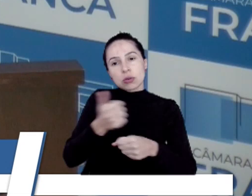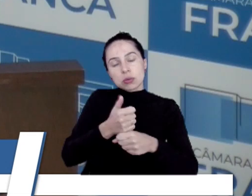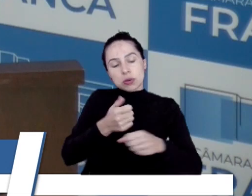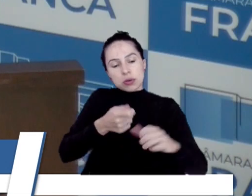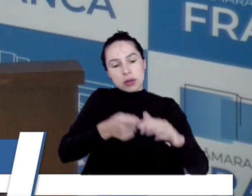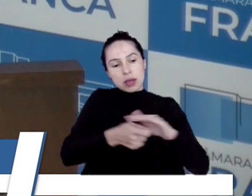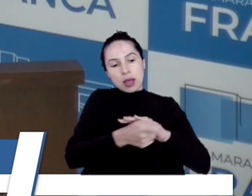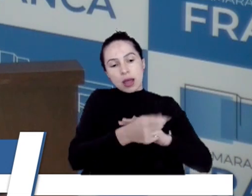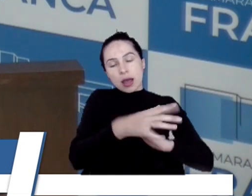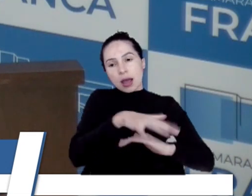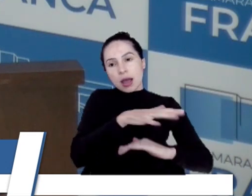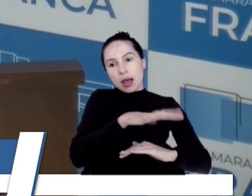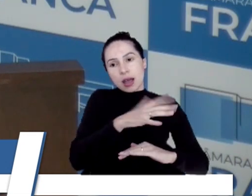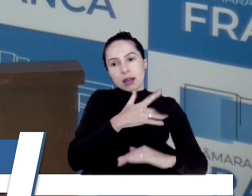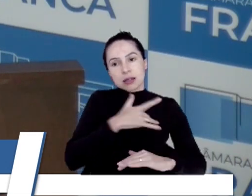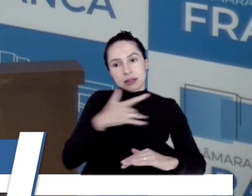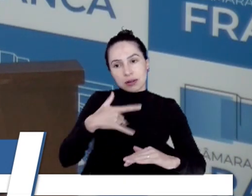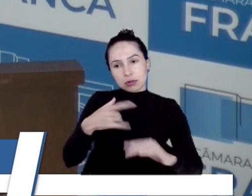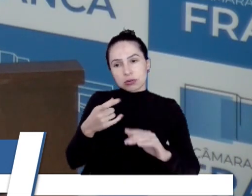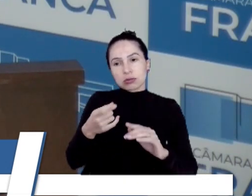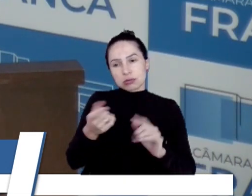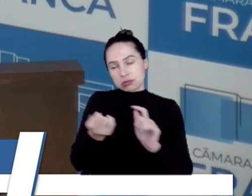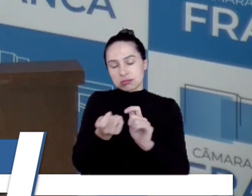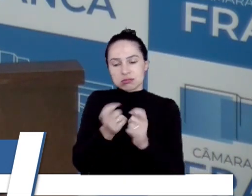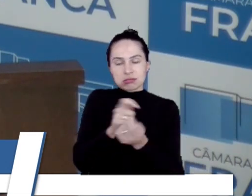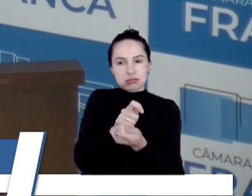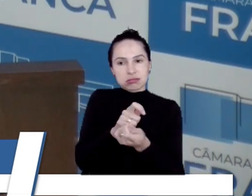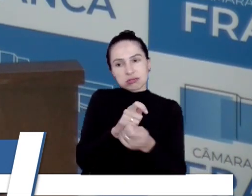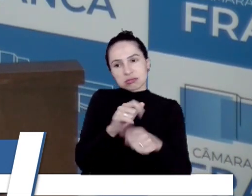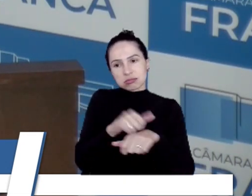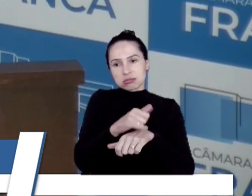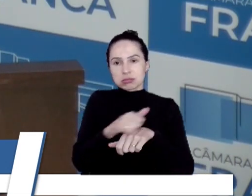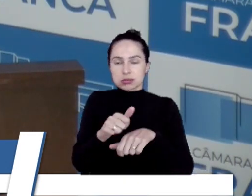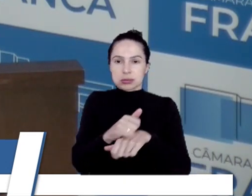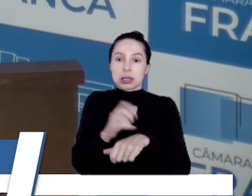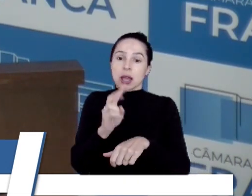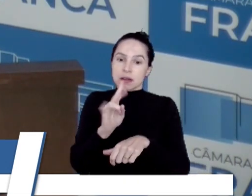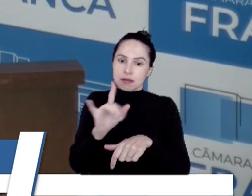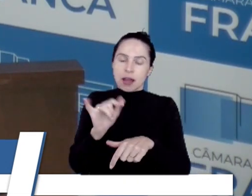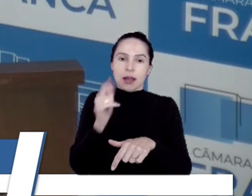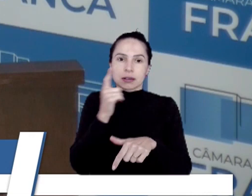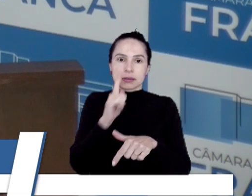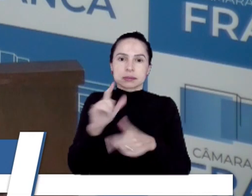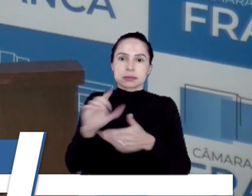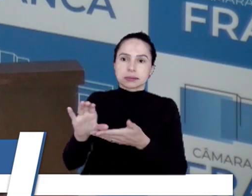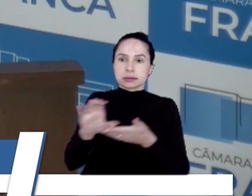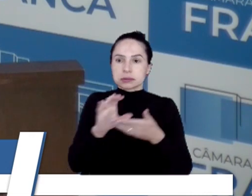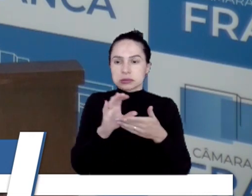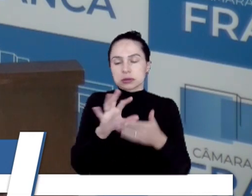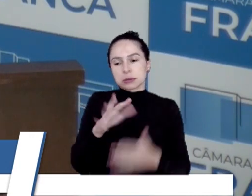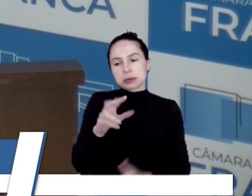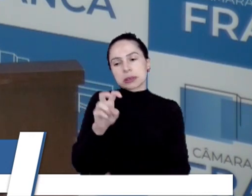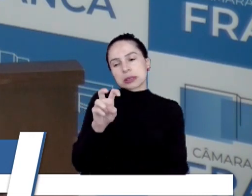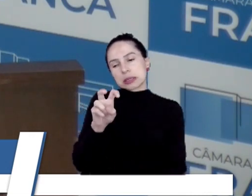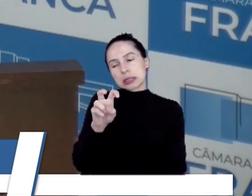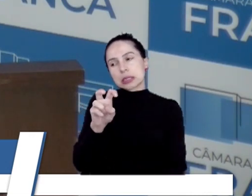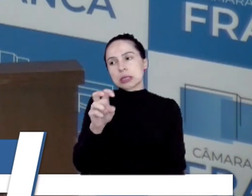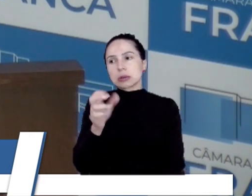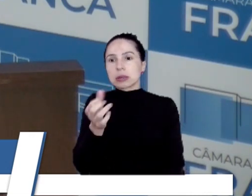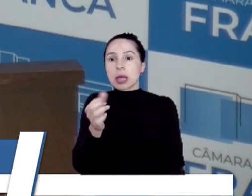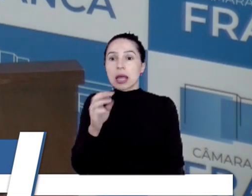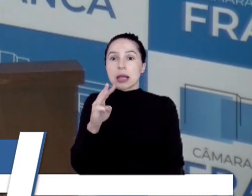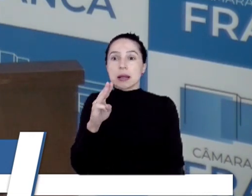remanejar eles para a saúde. E com isso vai abrir um recurso aí na casa de 5, 6 bilhões para